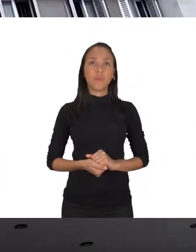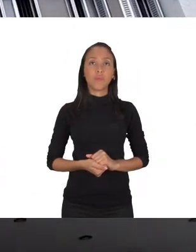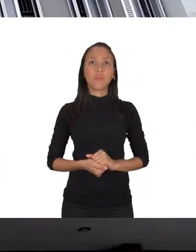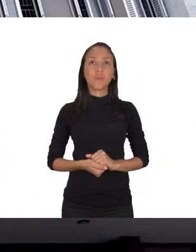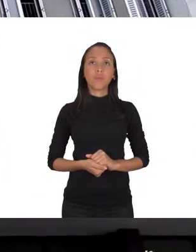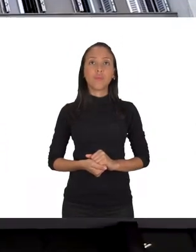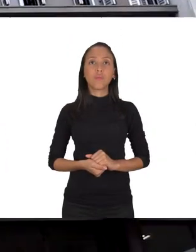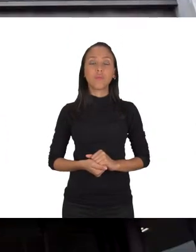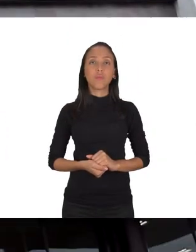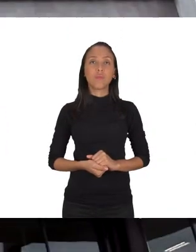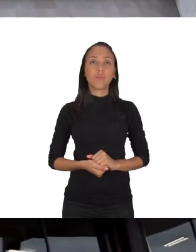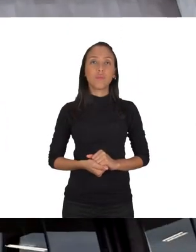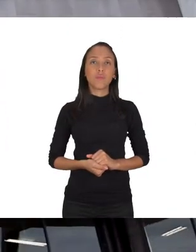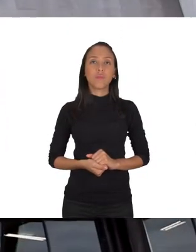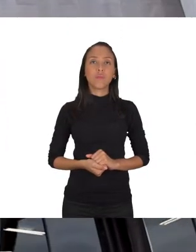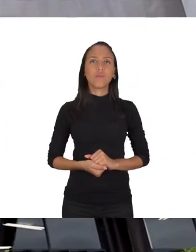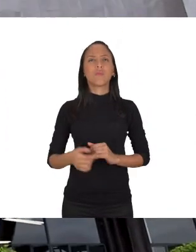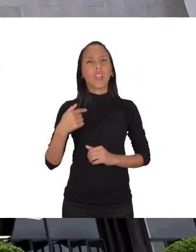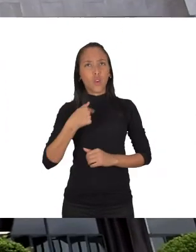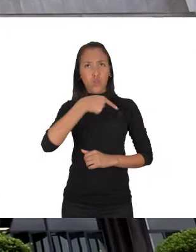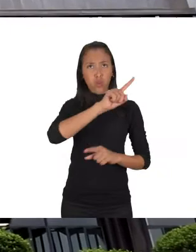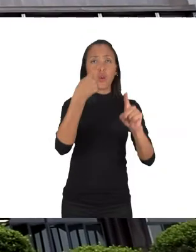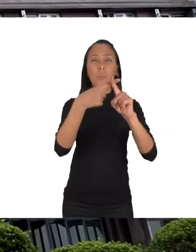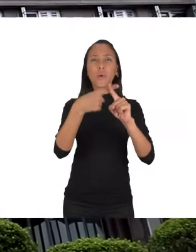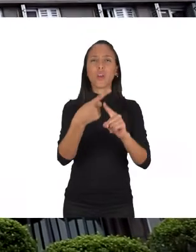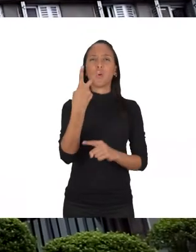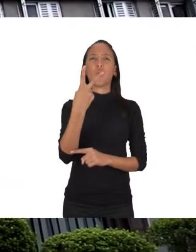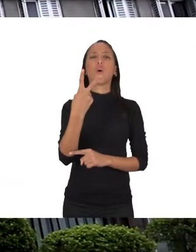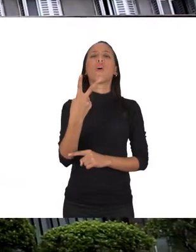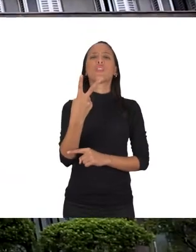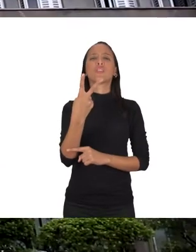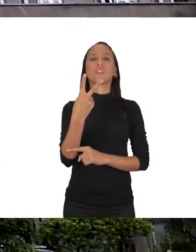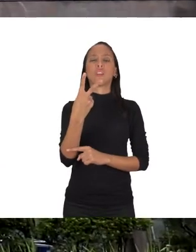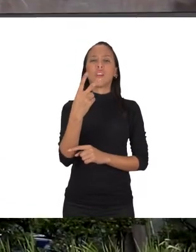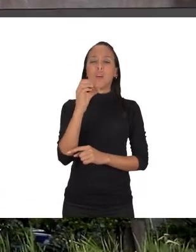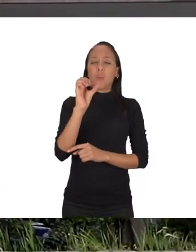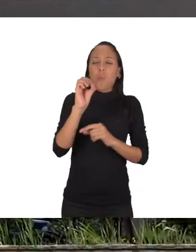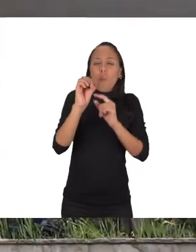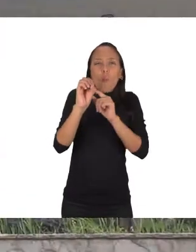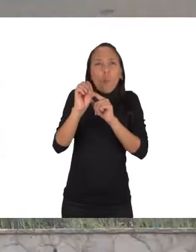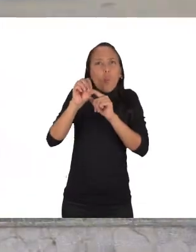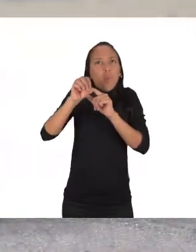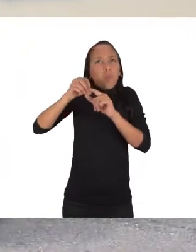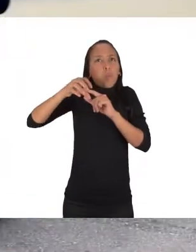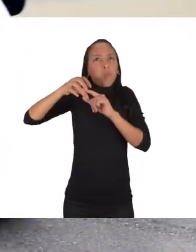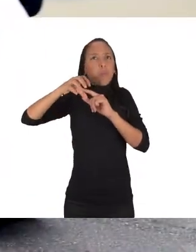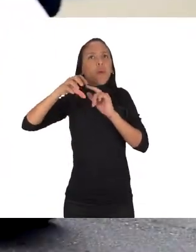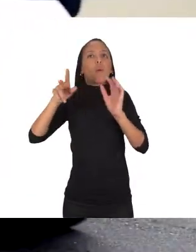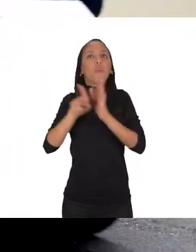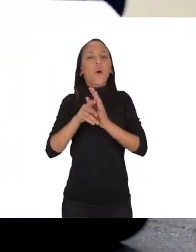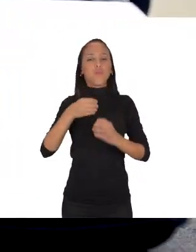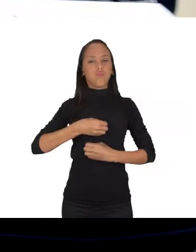O que me levou para Curitiba foi dois caroços que tinham aparecido na região cervical e a fraqueza